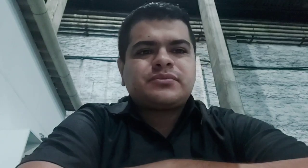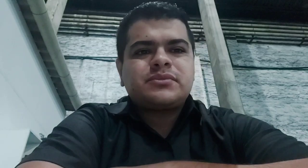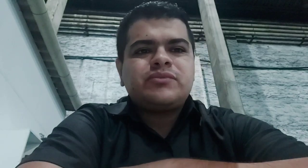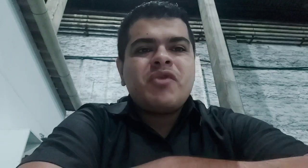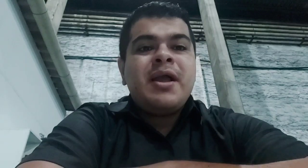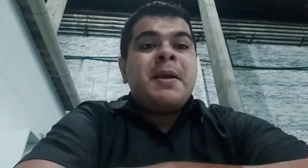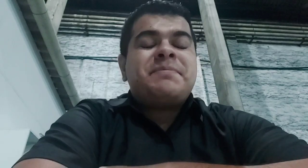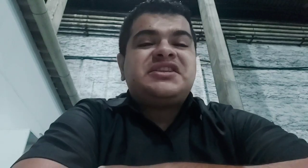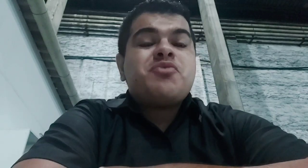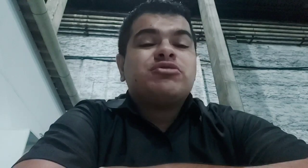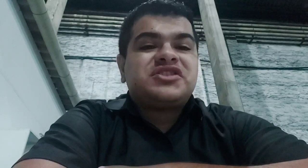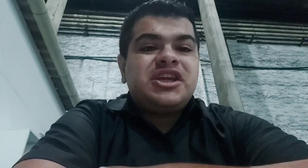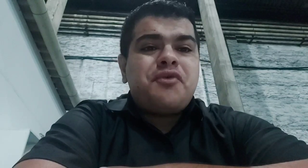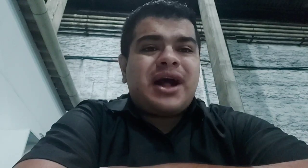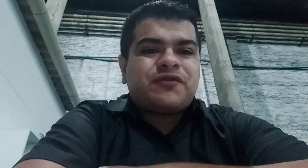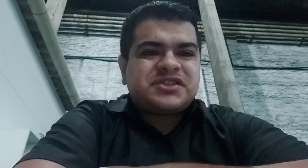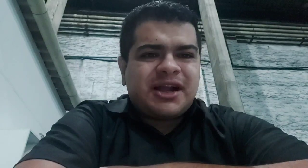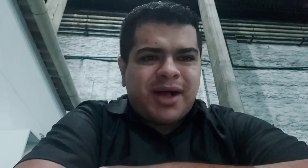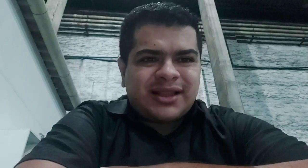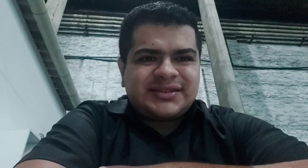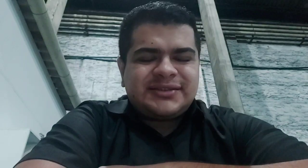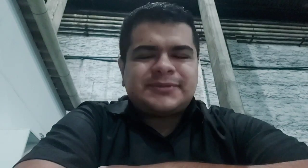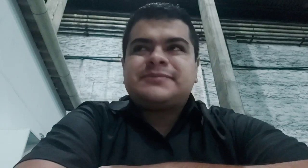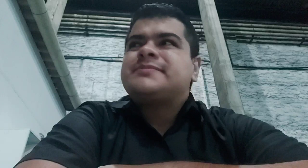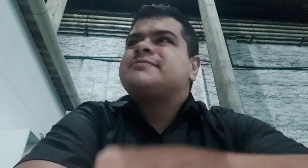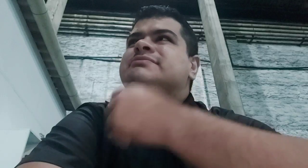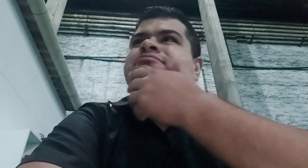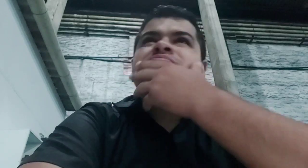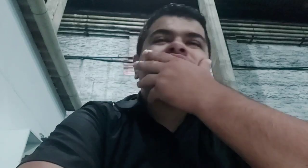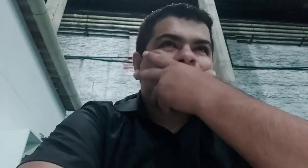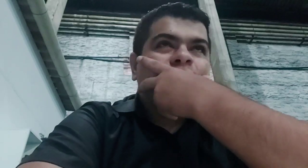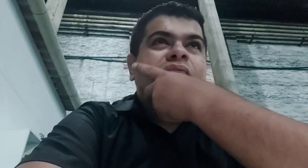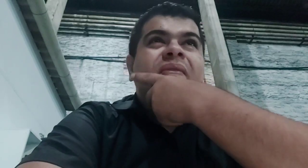presidencial, pedindo auxílio às Forças Armadas.